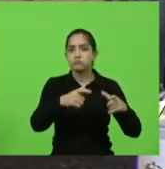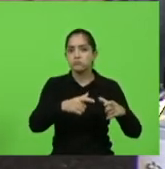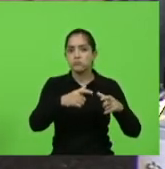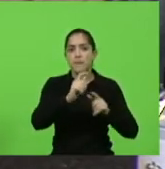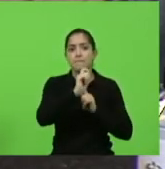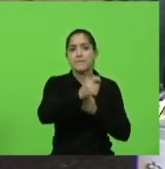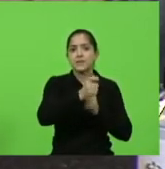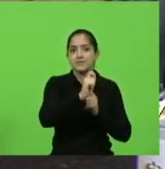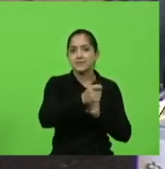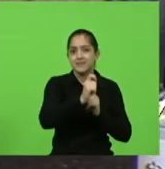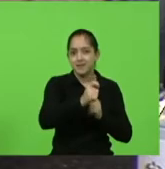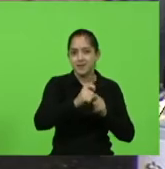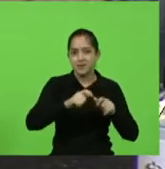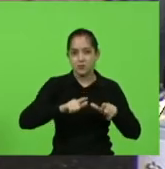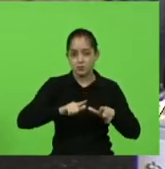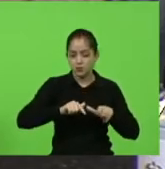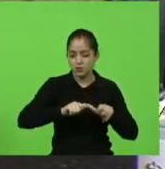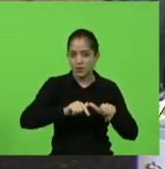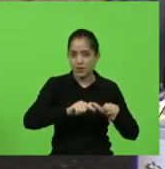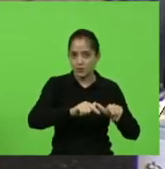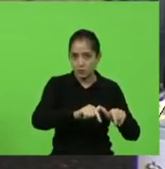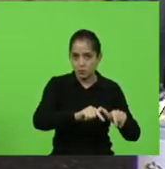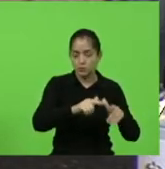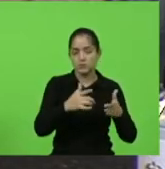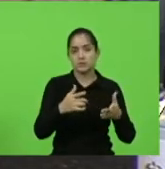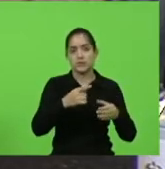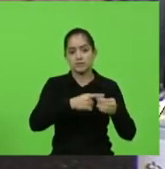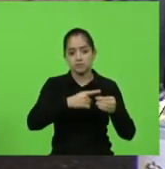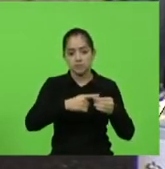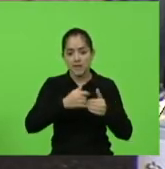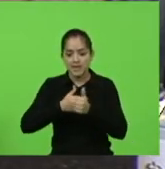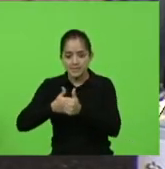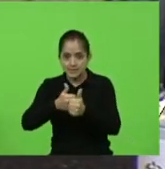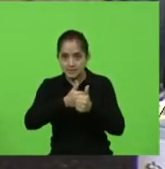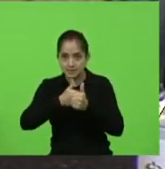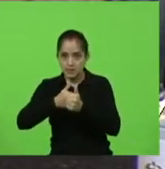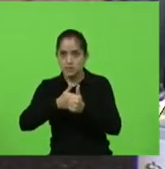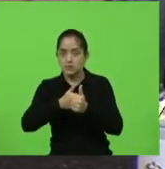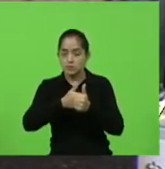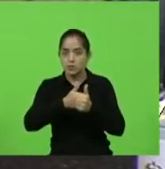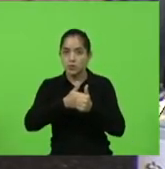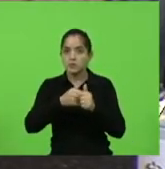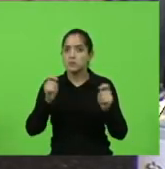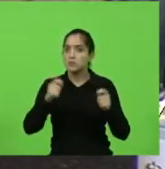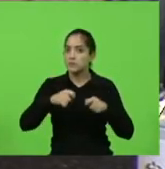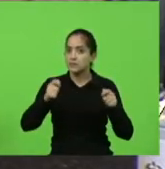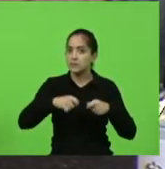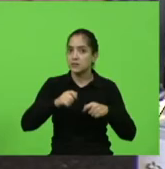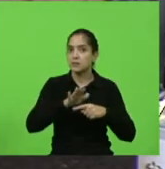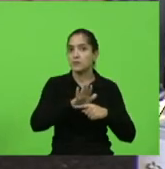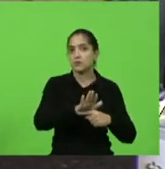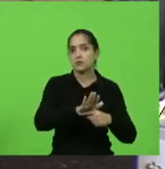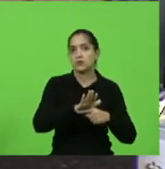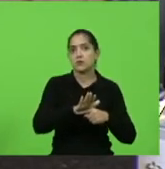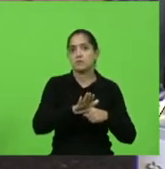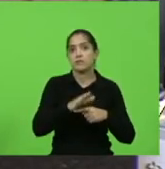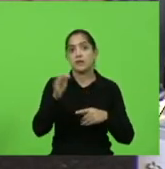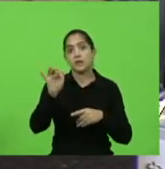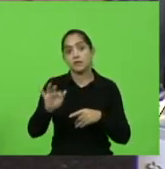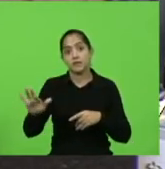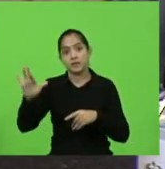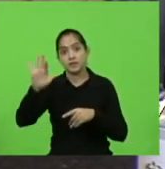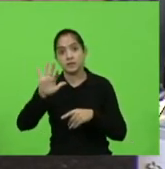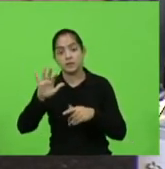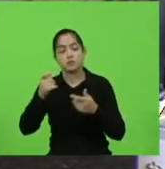redimir não só Laguna, mas as cidades circunvizinhas economicamente. Era federalizado, não